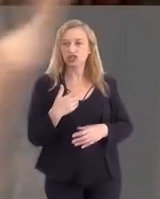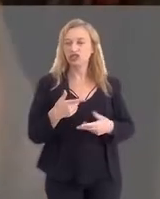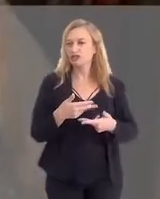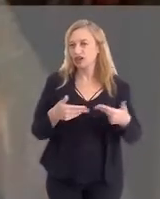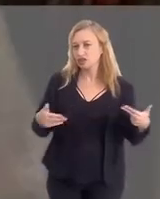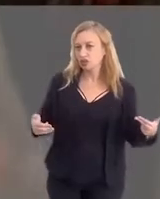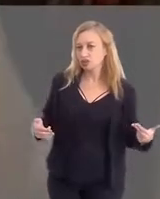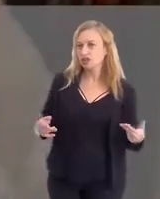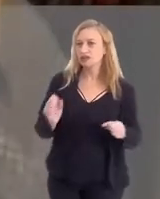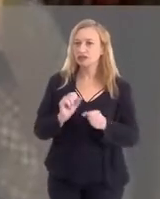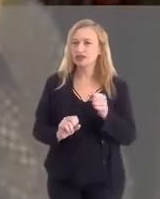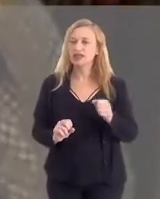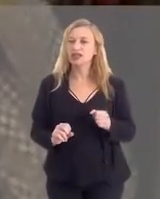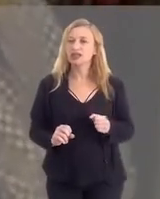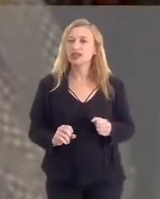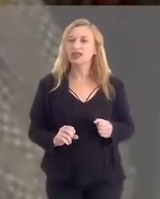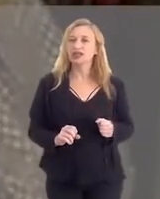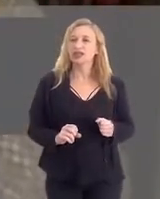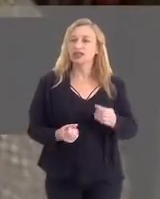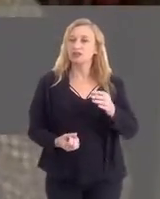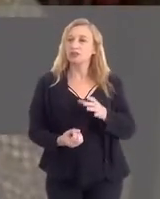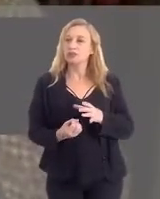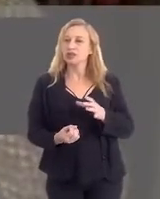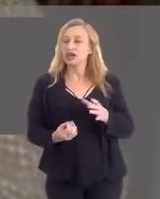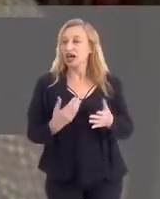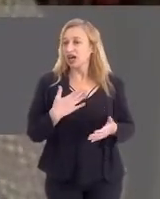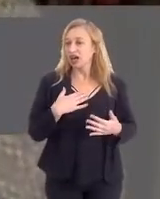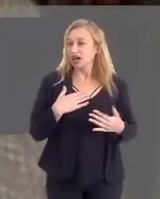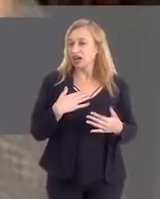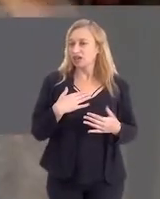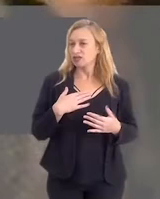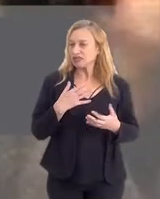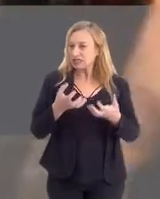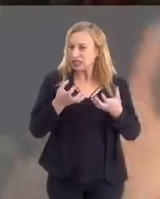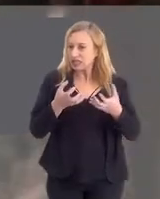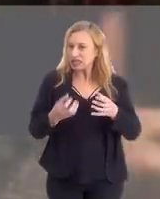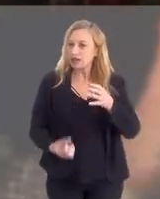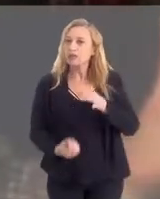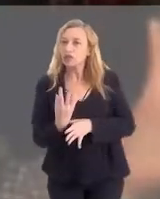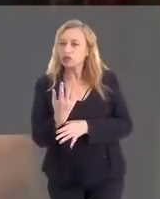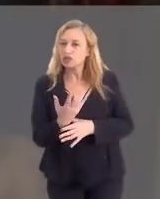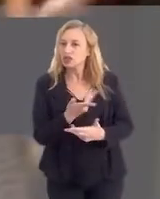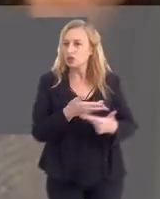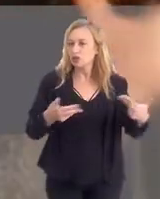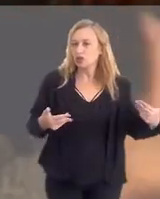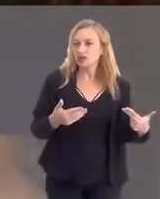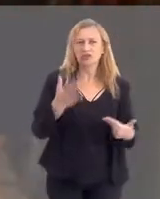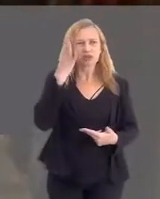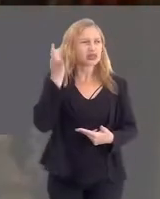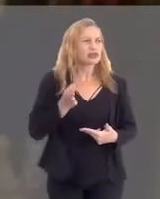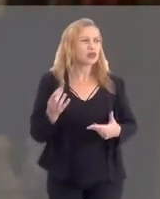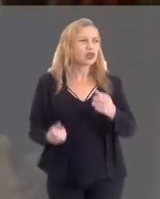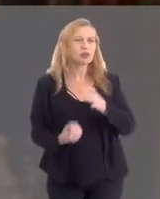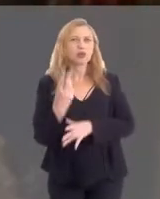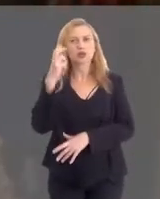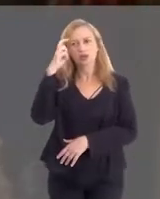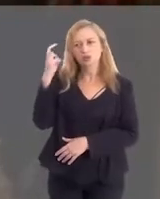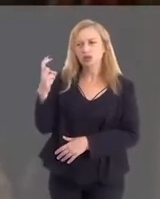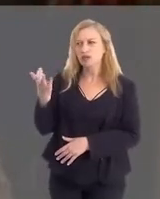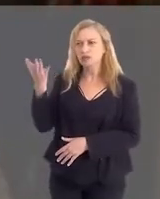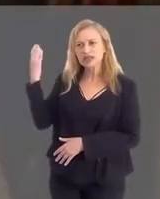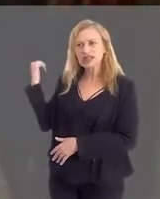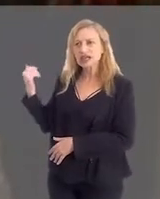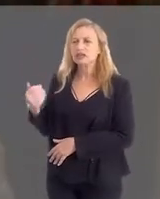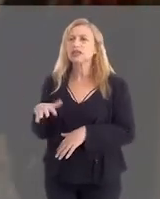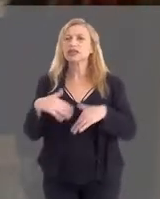já tinha feito fanzine, tinha feito várias coisas, e tinha essa veia meio produtora que eu não sabia ainda que eu tinha, porque a gente nem sabia o que era produção cultural muito